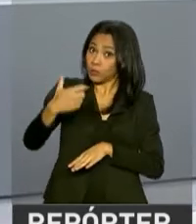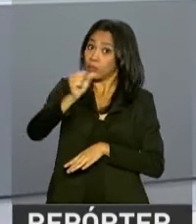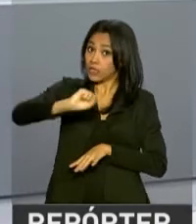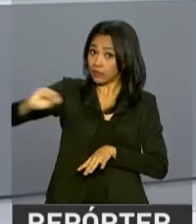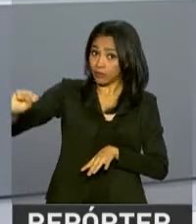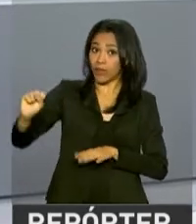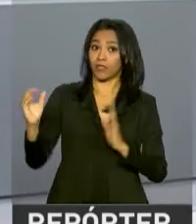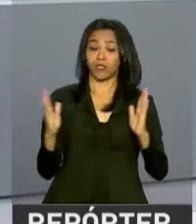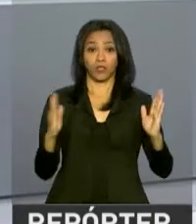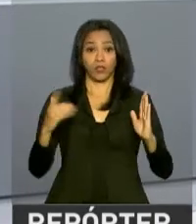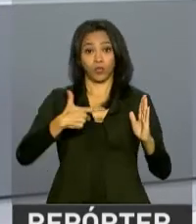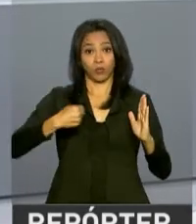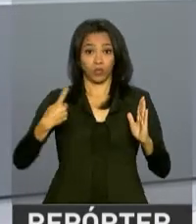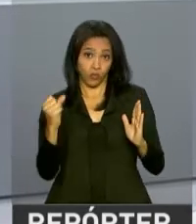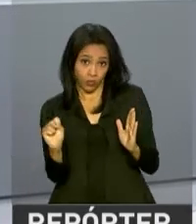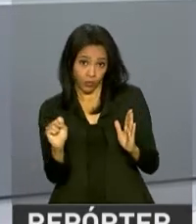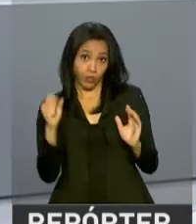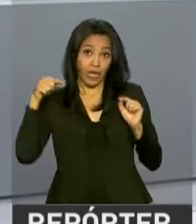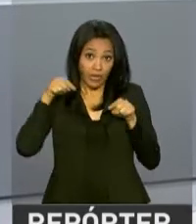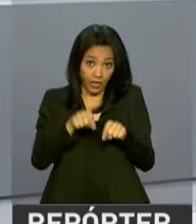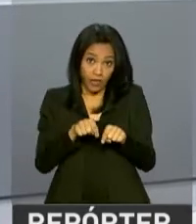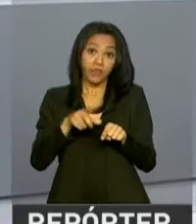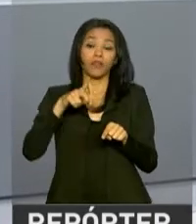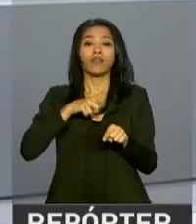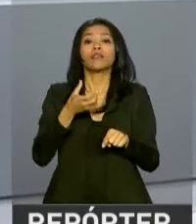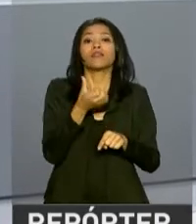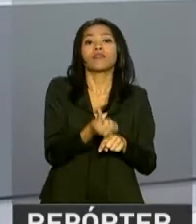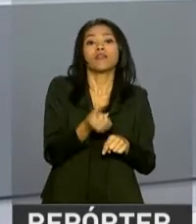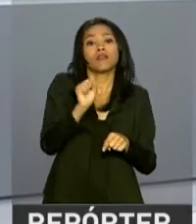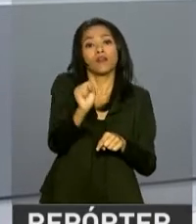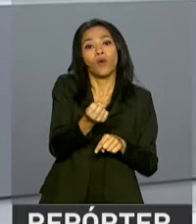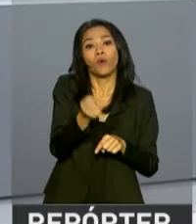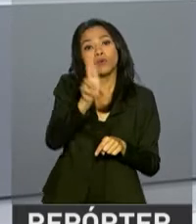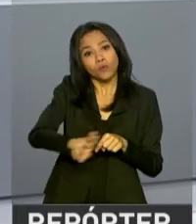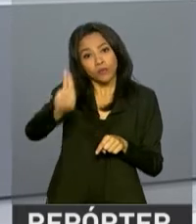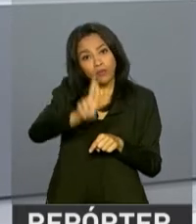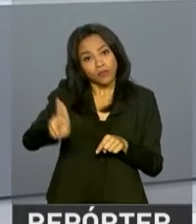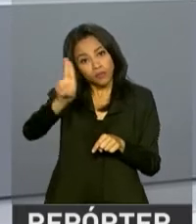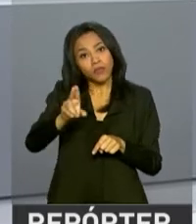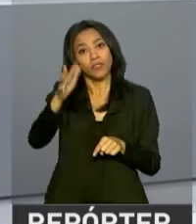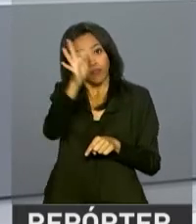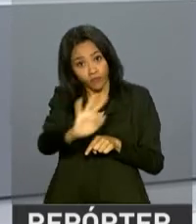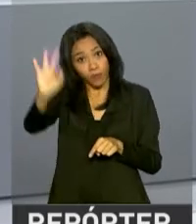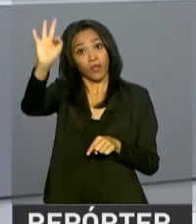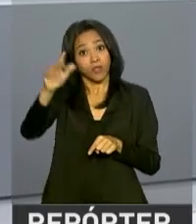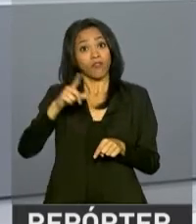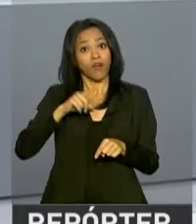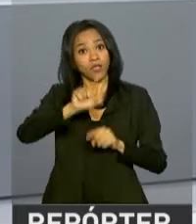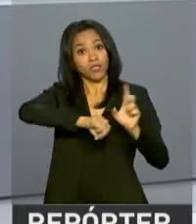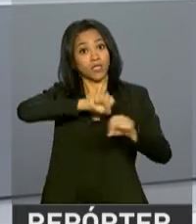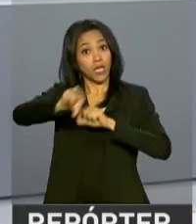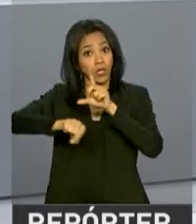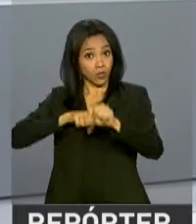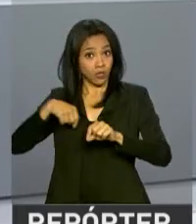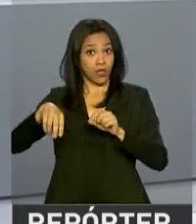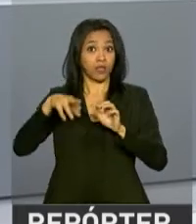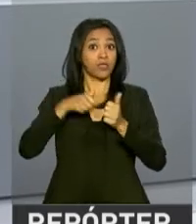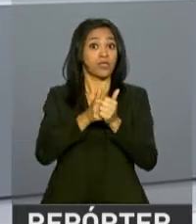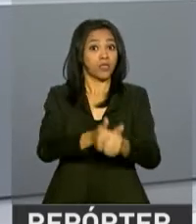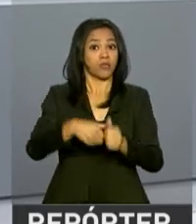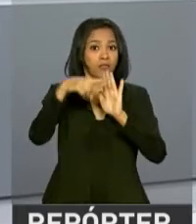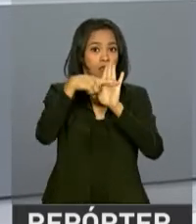2018 nesta edição 68 instituições de ensino superior vão selecionar os candidatos de acordo com as notas do